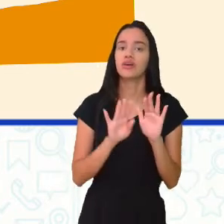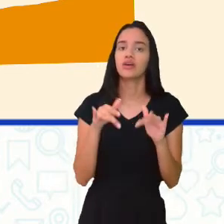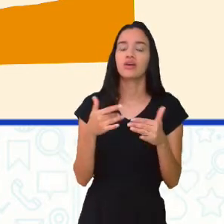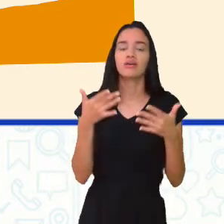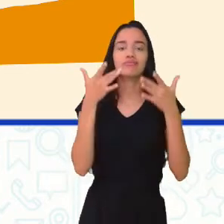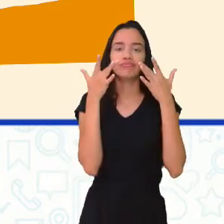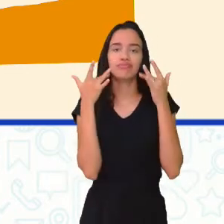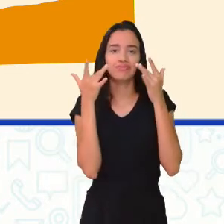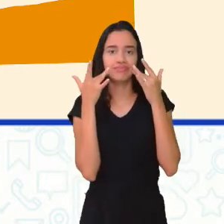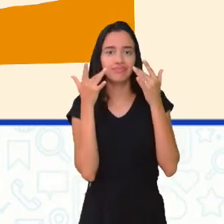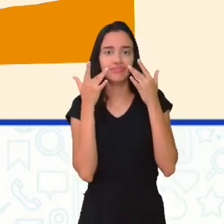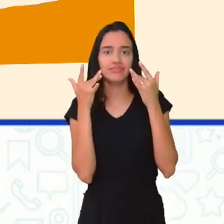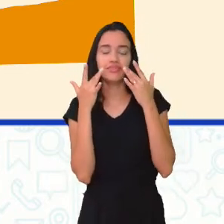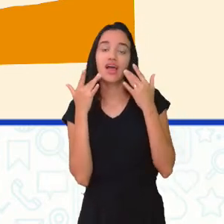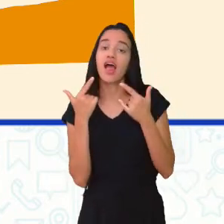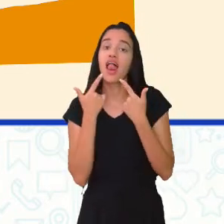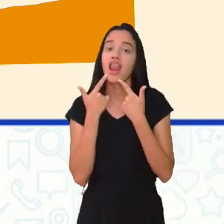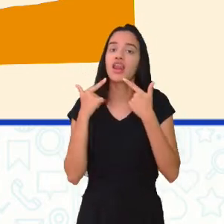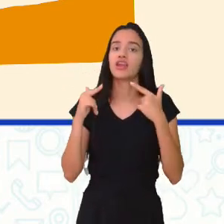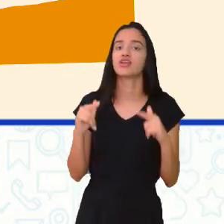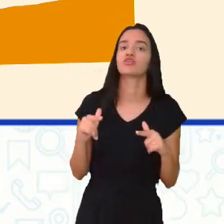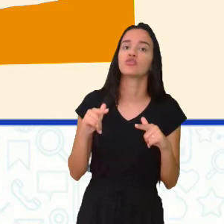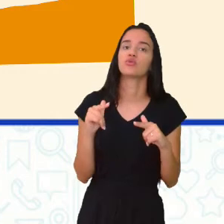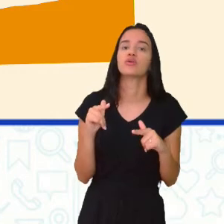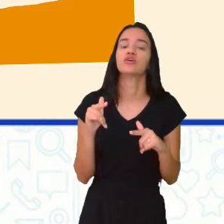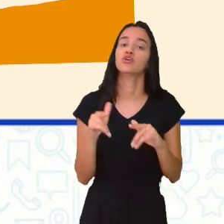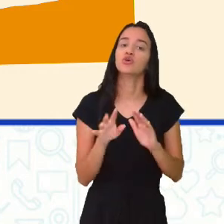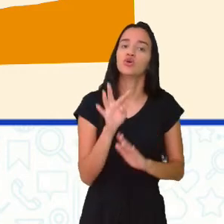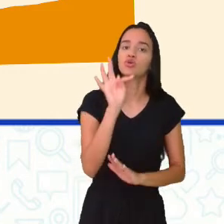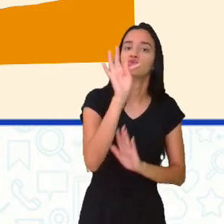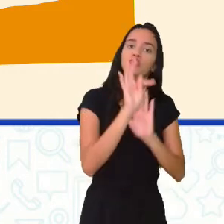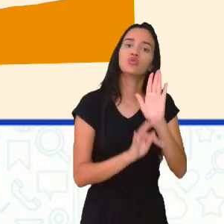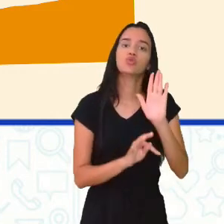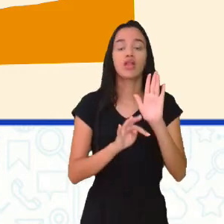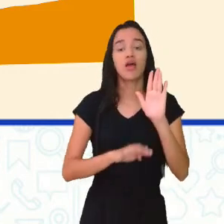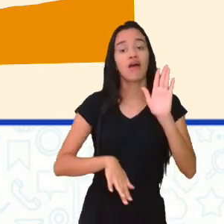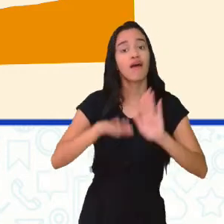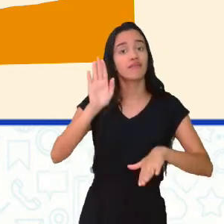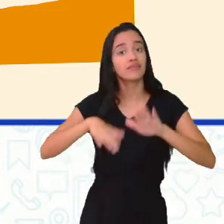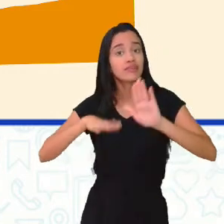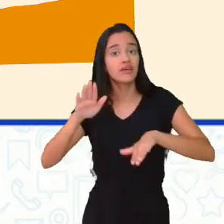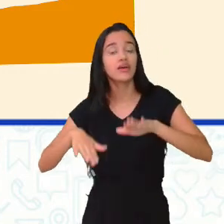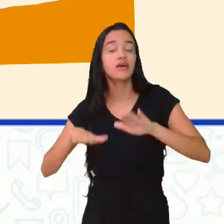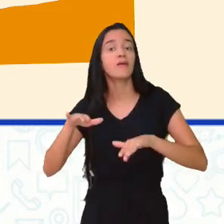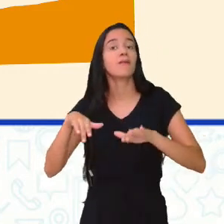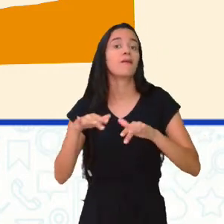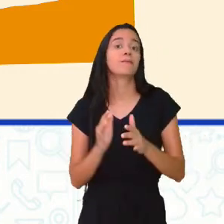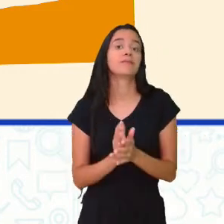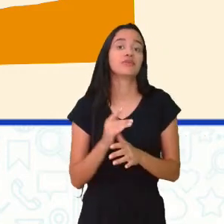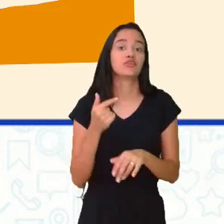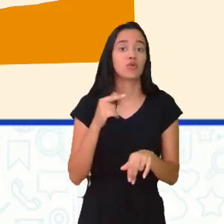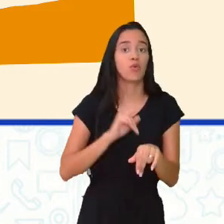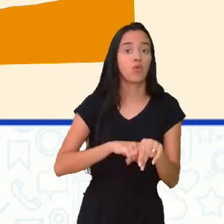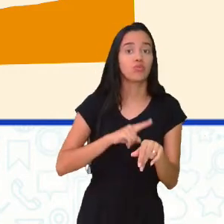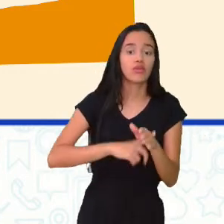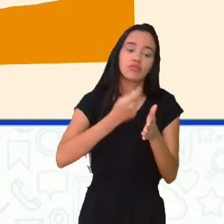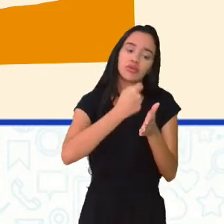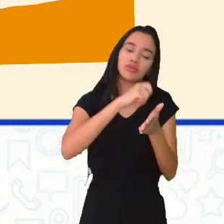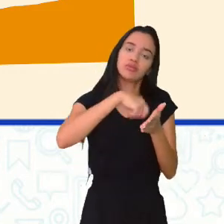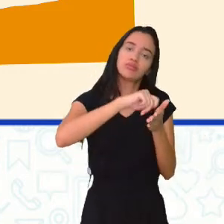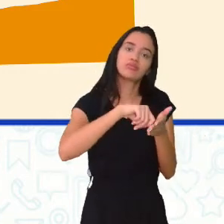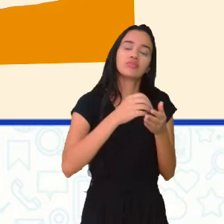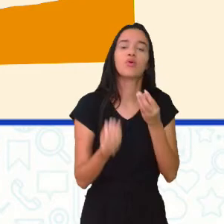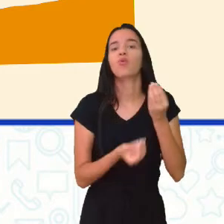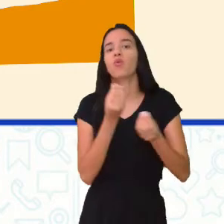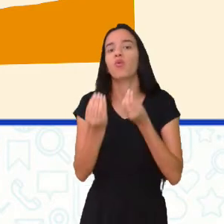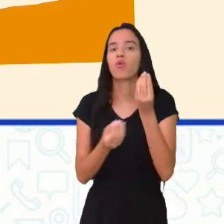peça teatral, não é? Essa linguagem empregada no texto varia de acordo com a época em que foi escrito, como